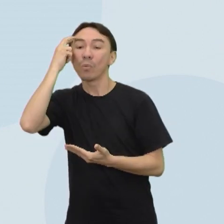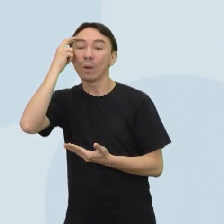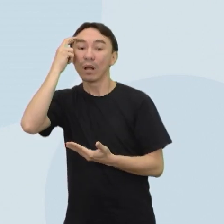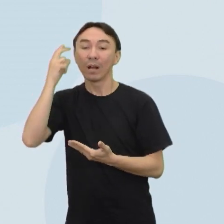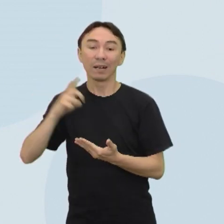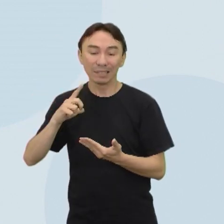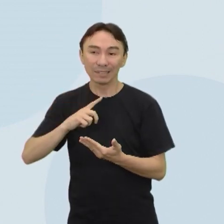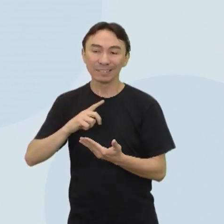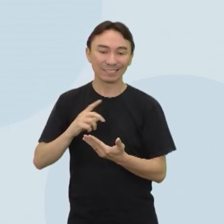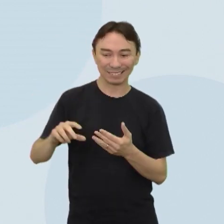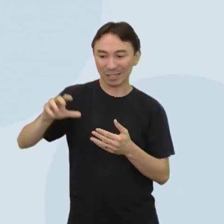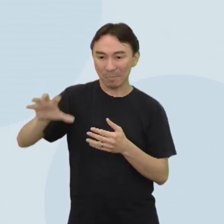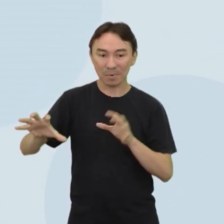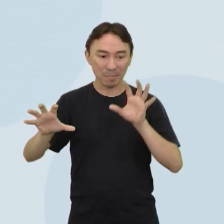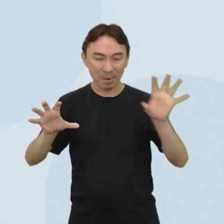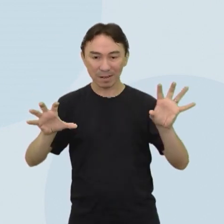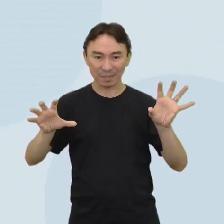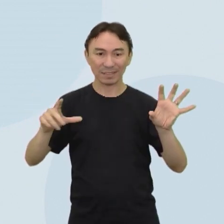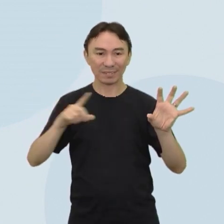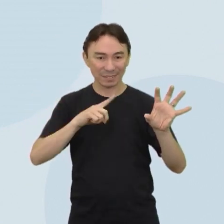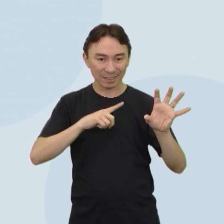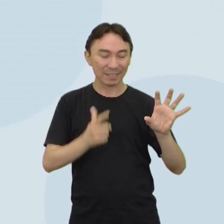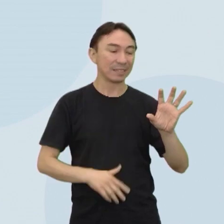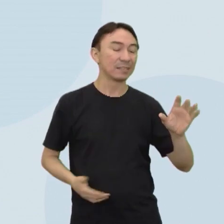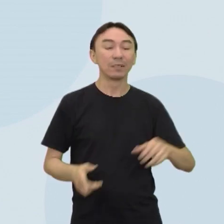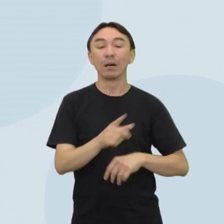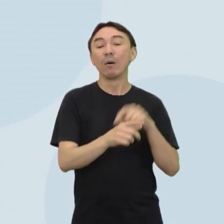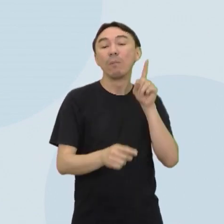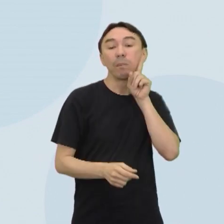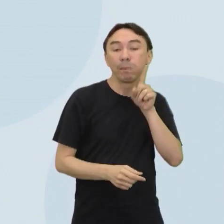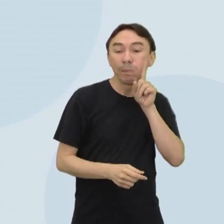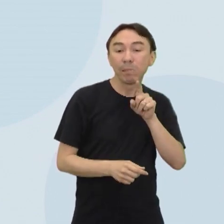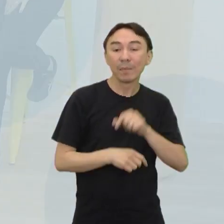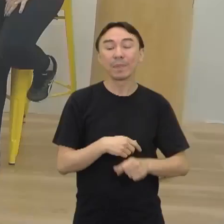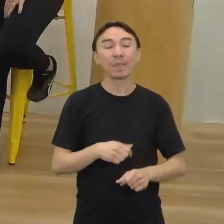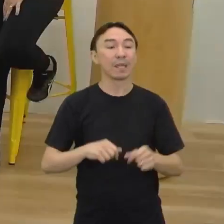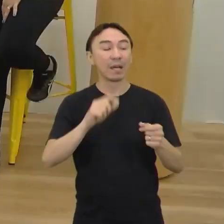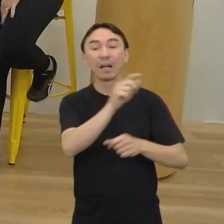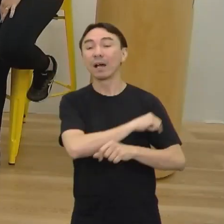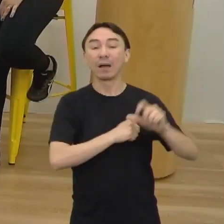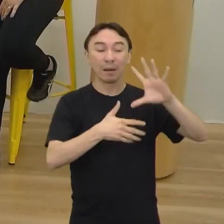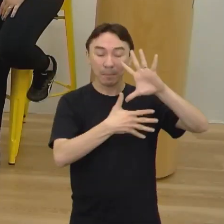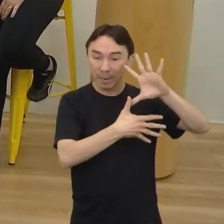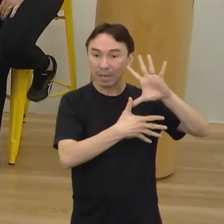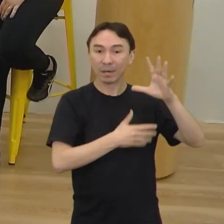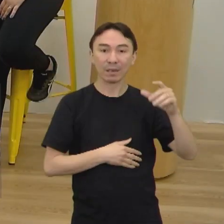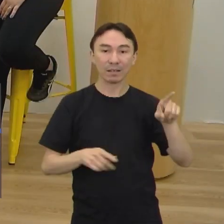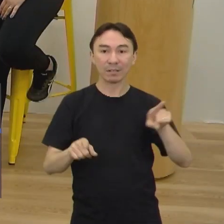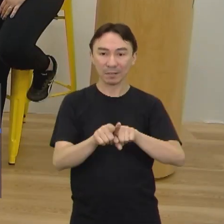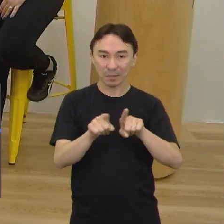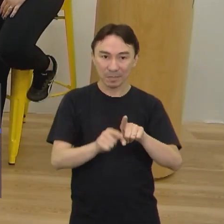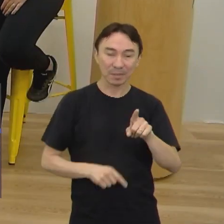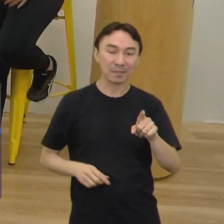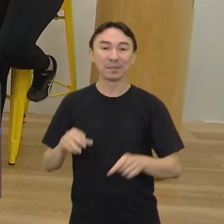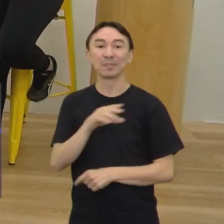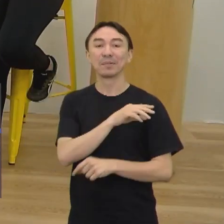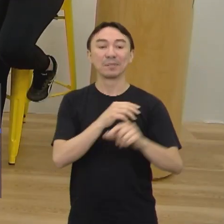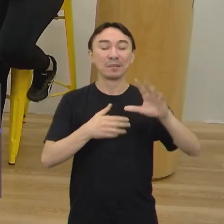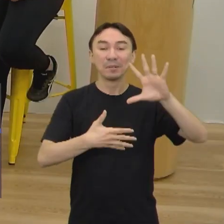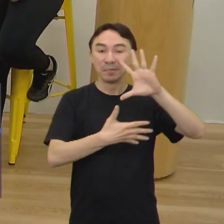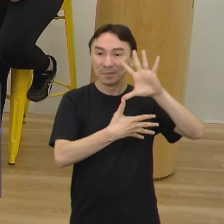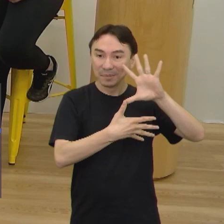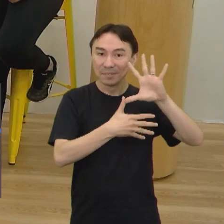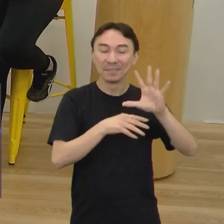interculturalidades regionais, e Estados Unidos da América, América Espanhola e Portuguesa e África. Isso aí,